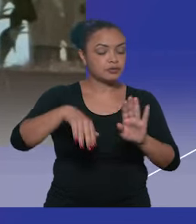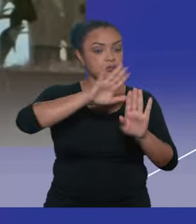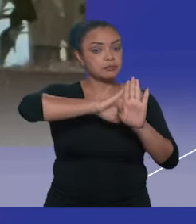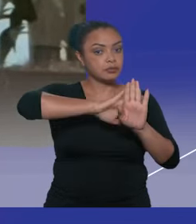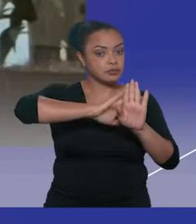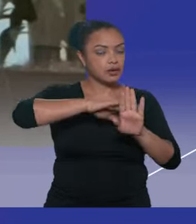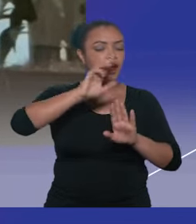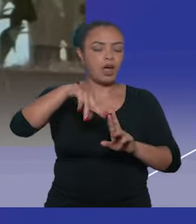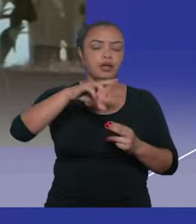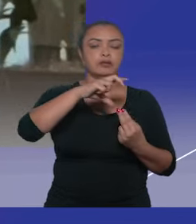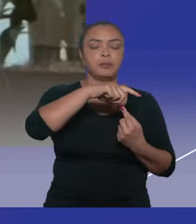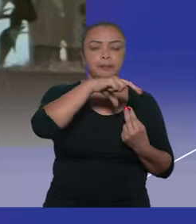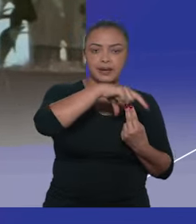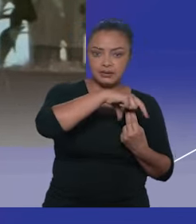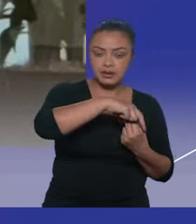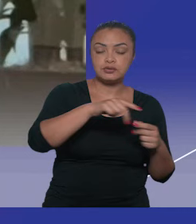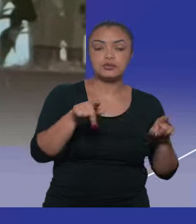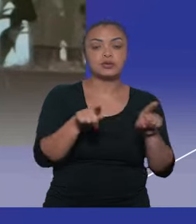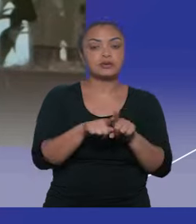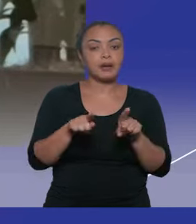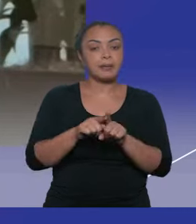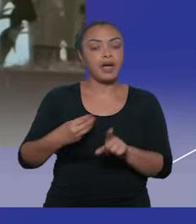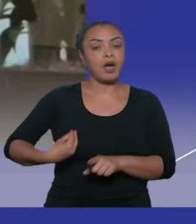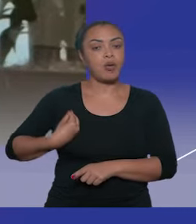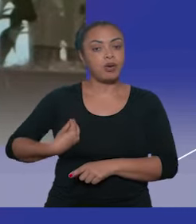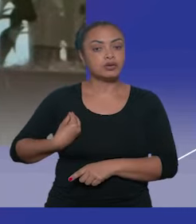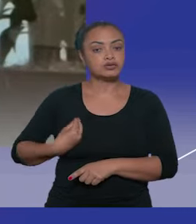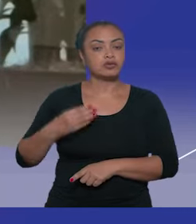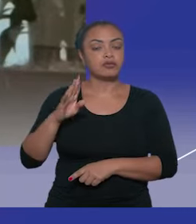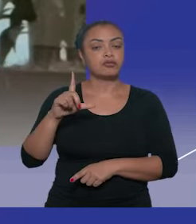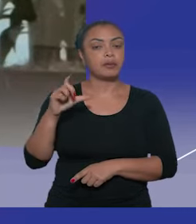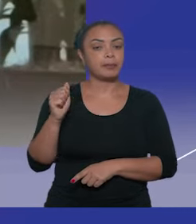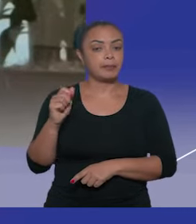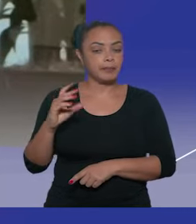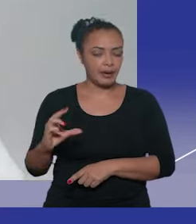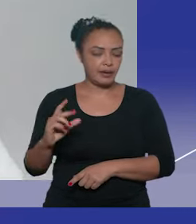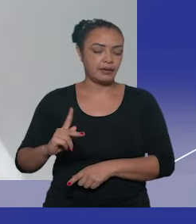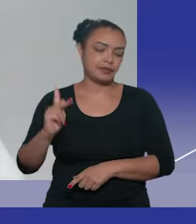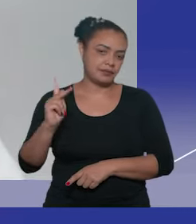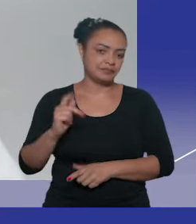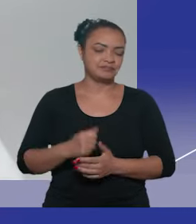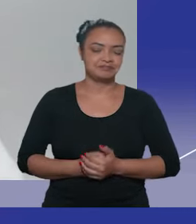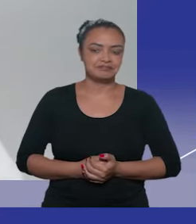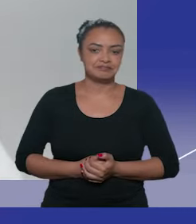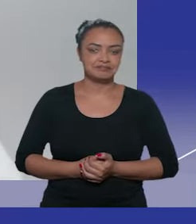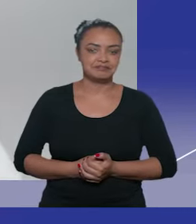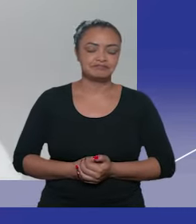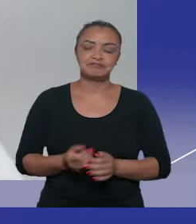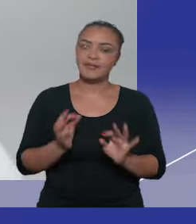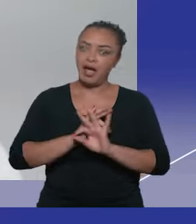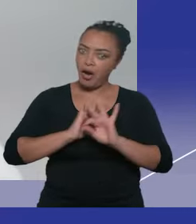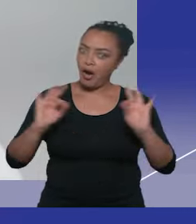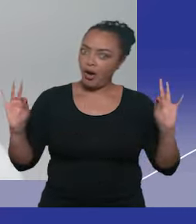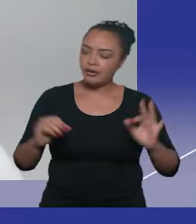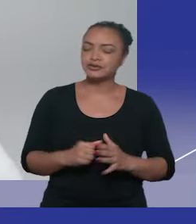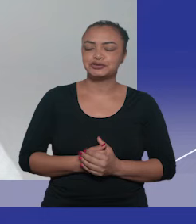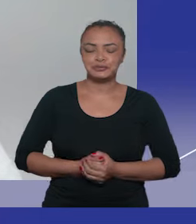digital do Bradesco Invest US de ter a curadoria do Bradesco por trás. Tá ótimo, esse